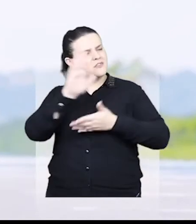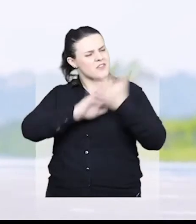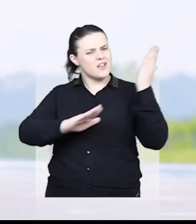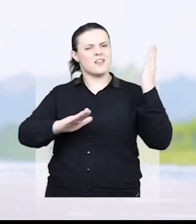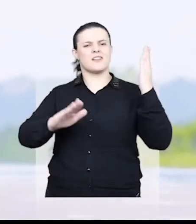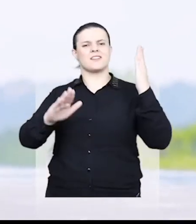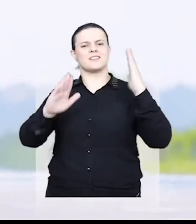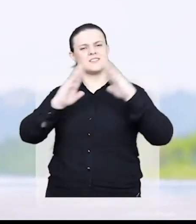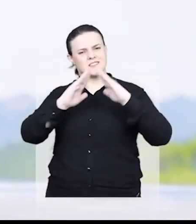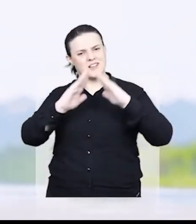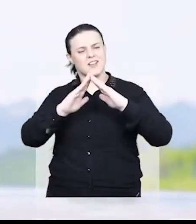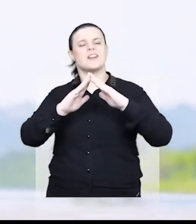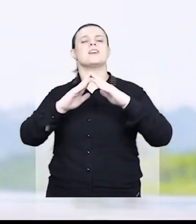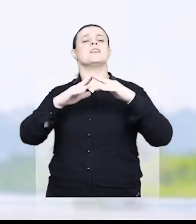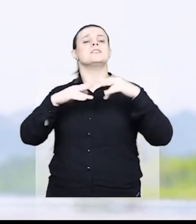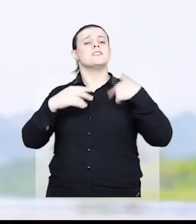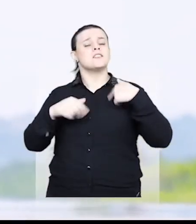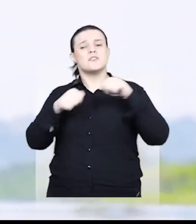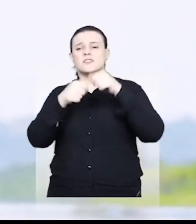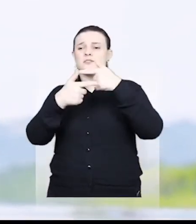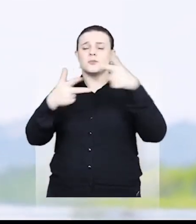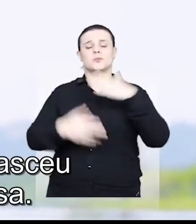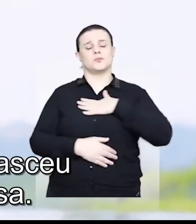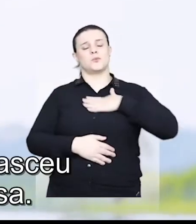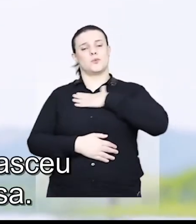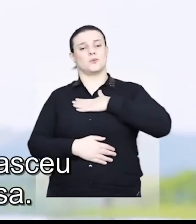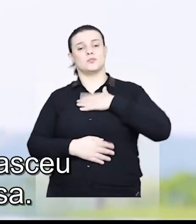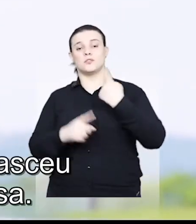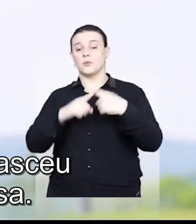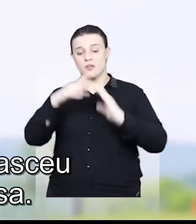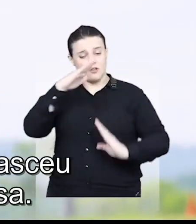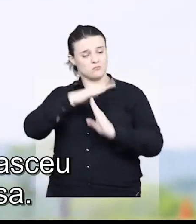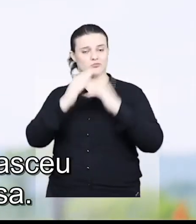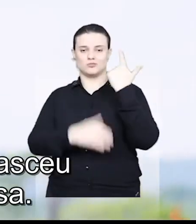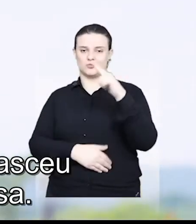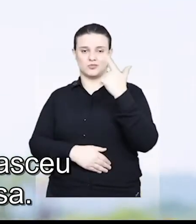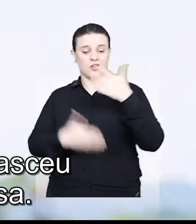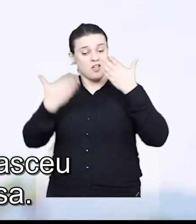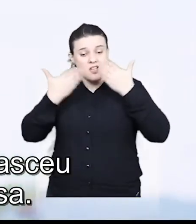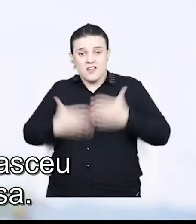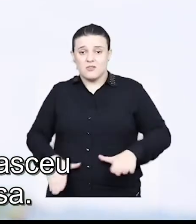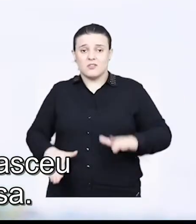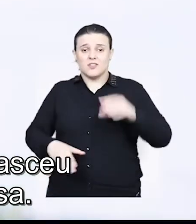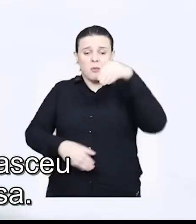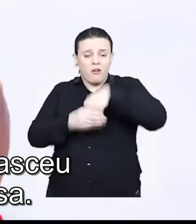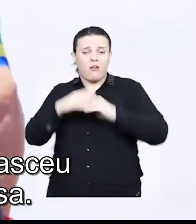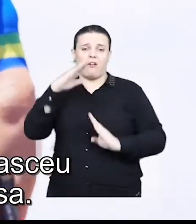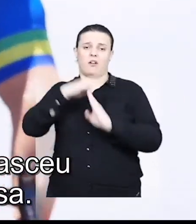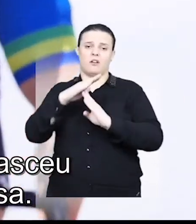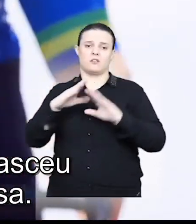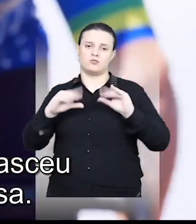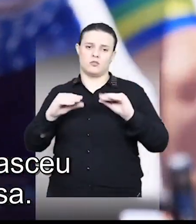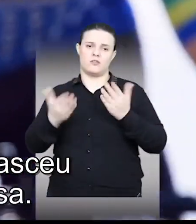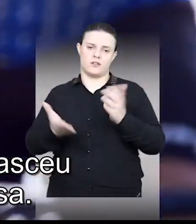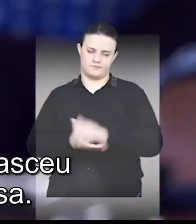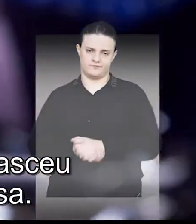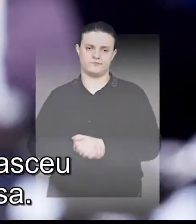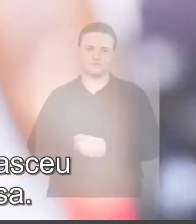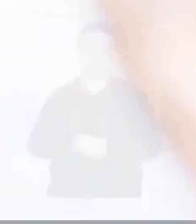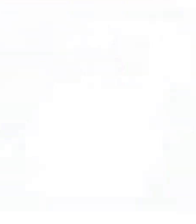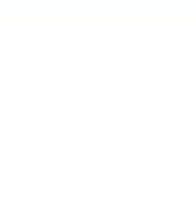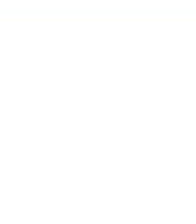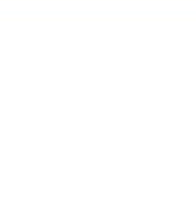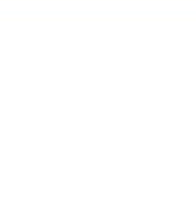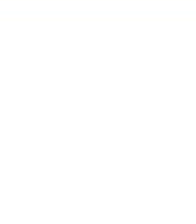de casa e procure fazer algo que goste, porque a gente não é limitado e não nasceu para estar limitado num sofá e em